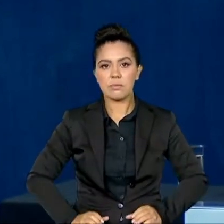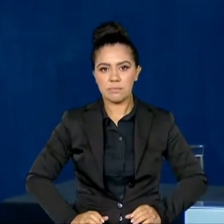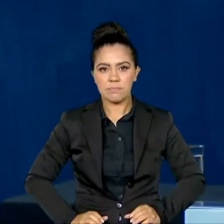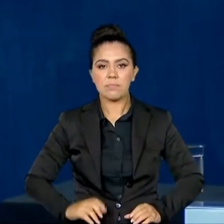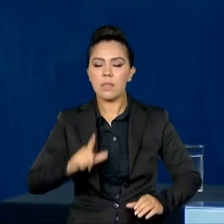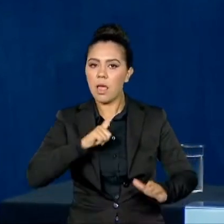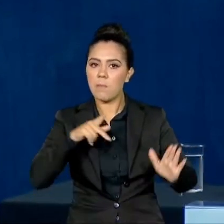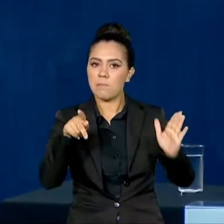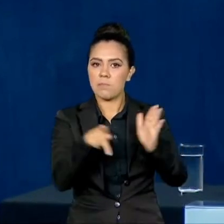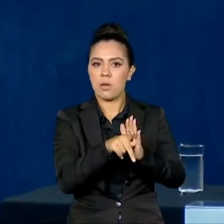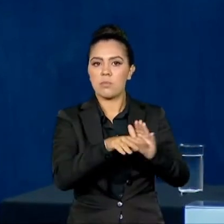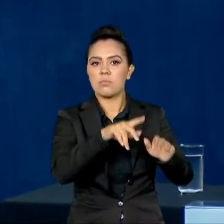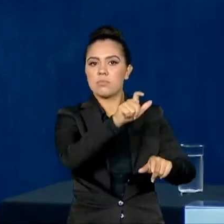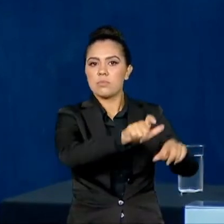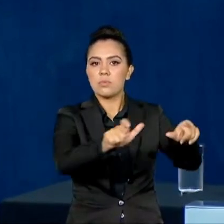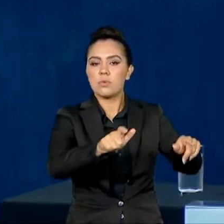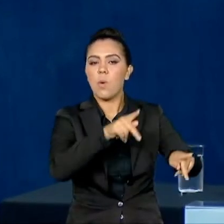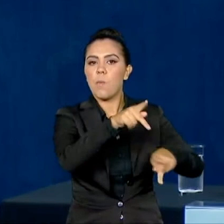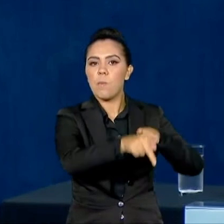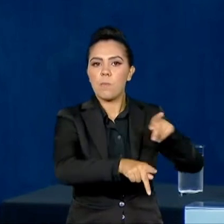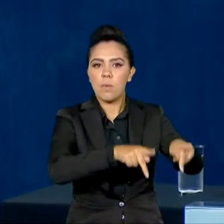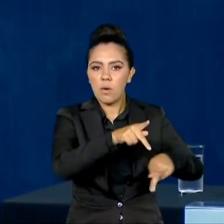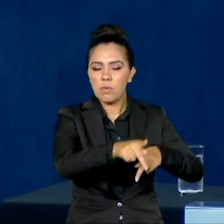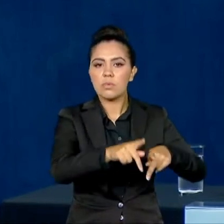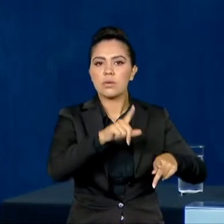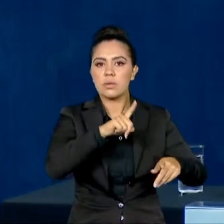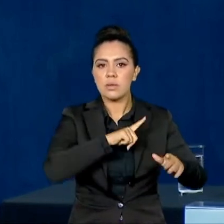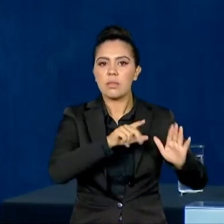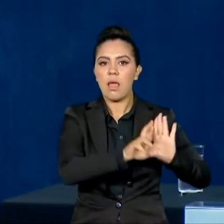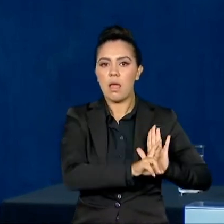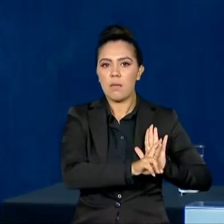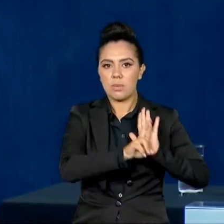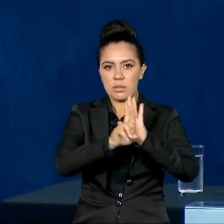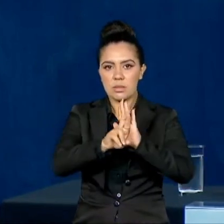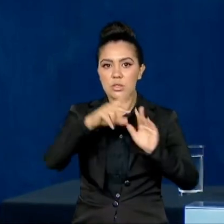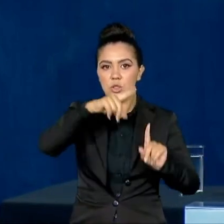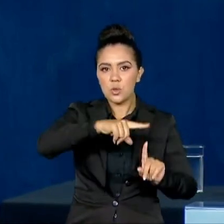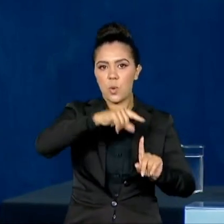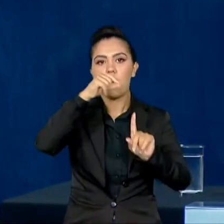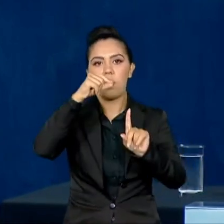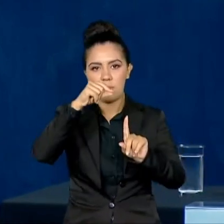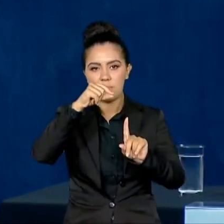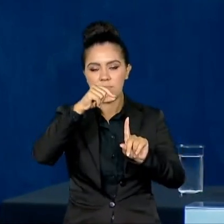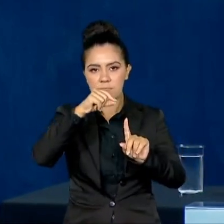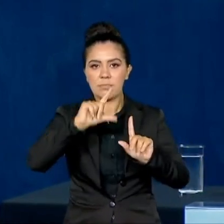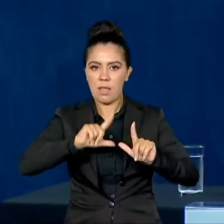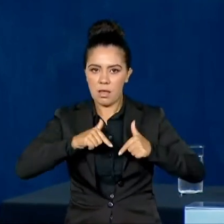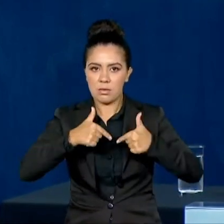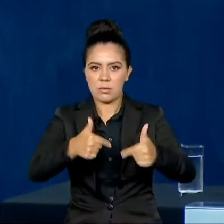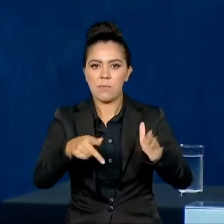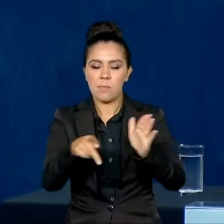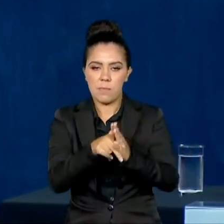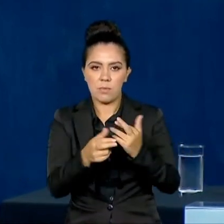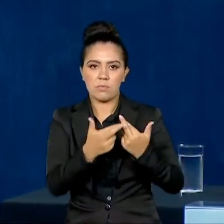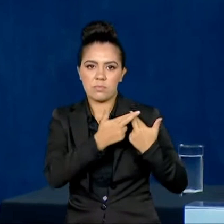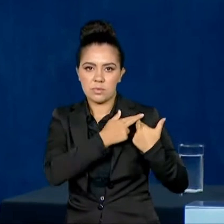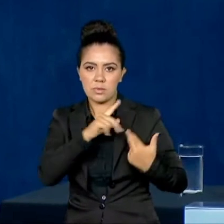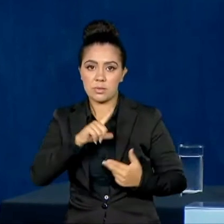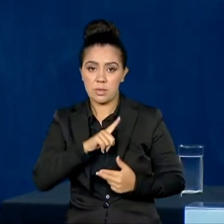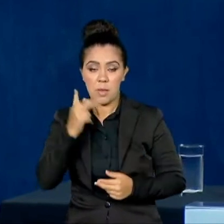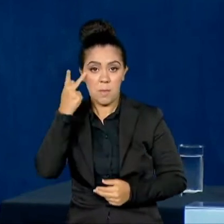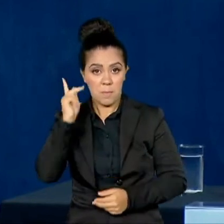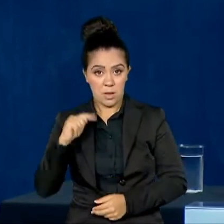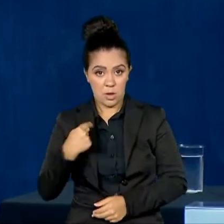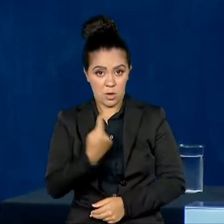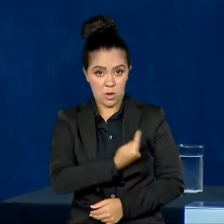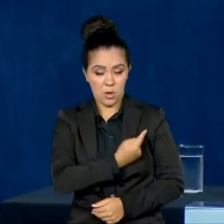reservadas ao povo, que se expressa pelos representantes eleitos para isso. Cabe, porém, a nós, do Ministério Público,